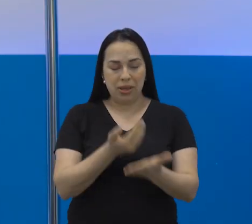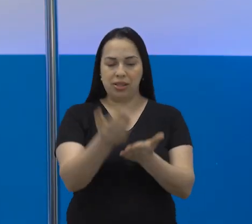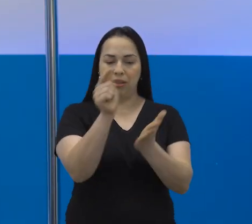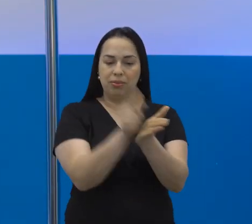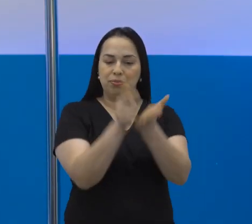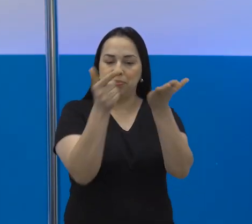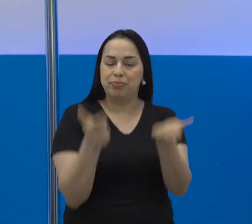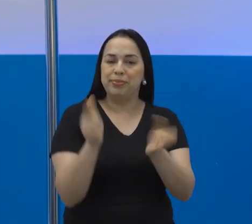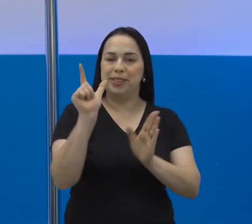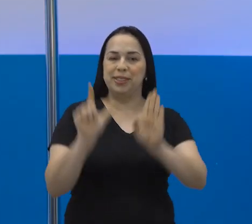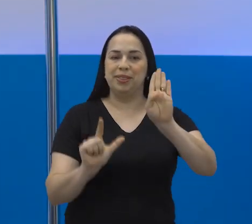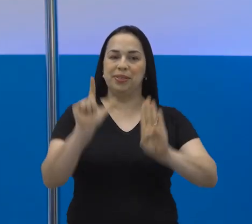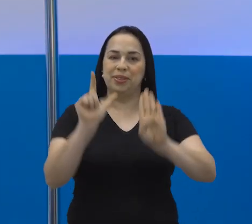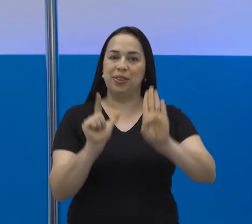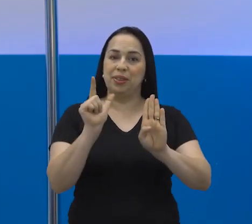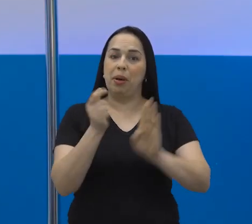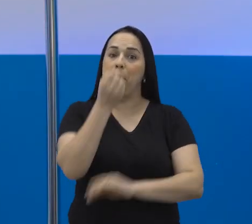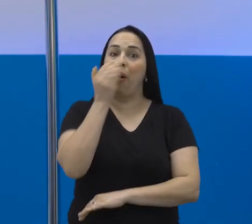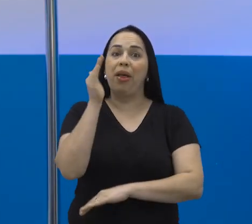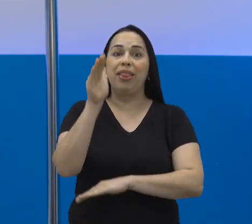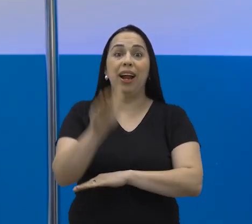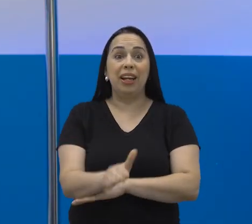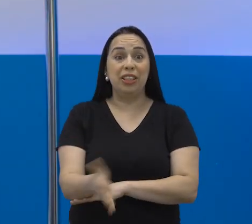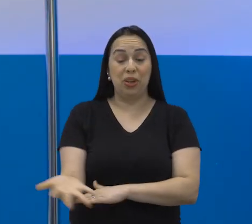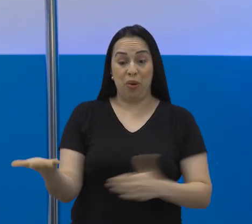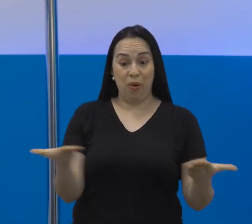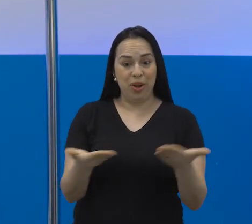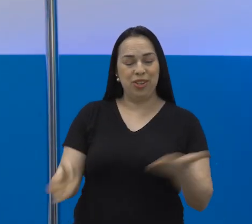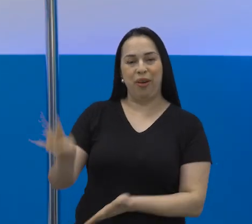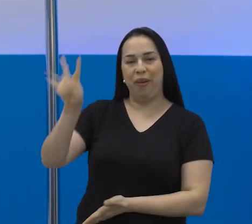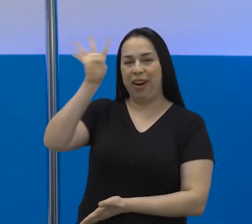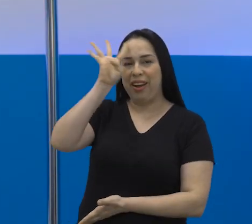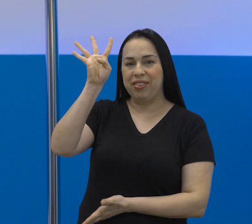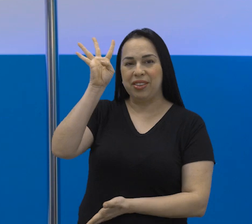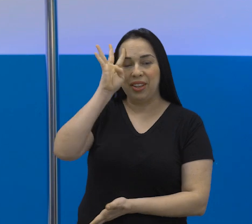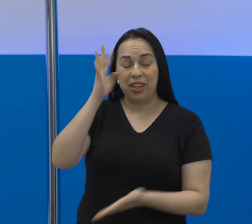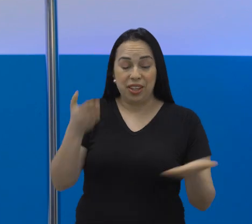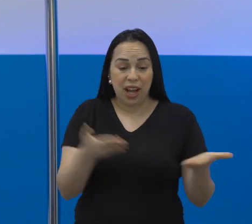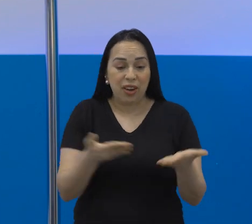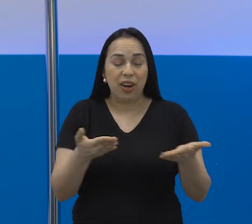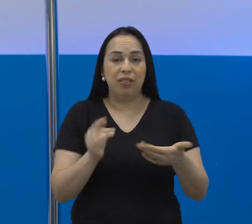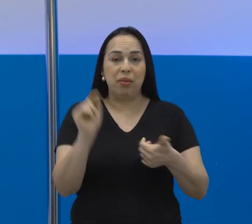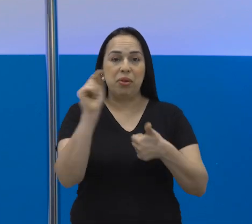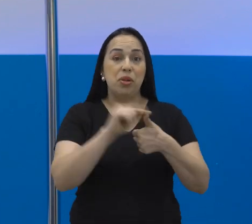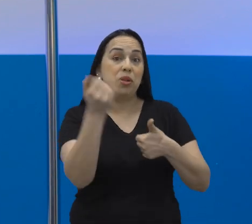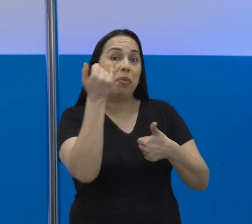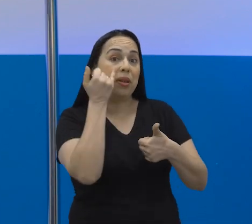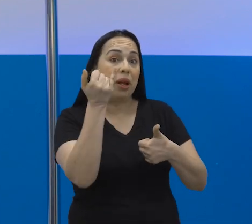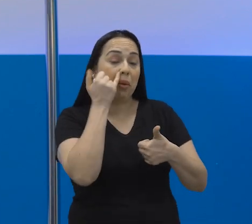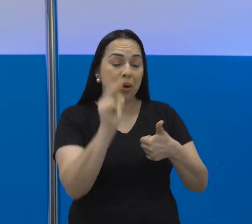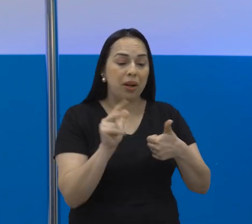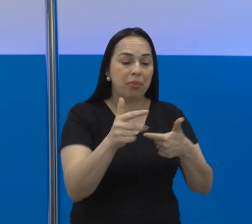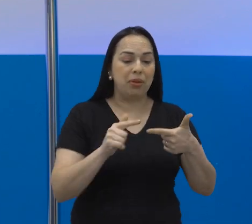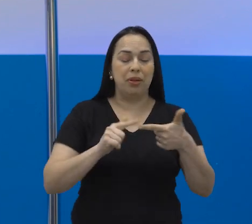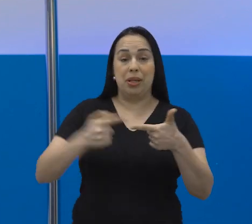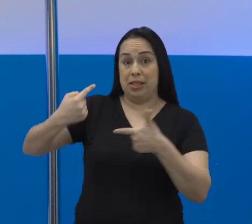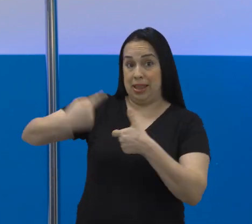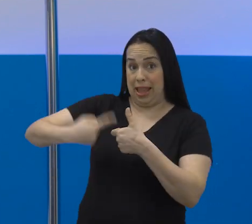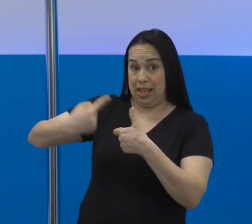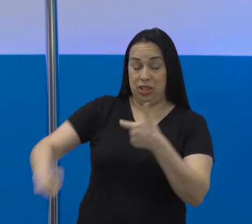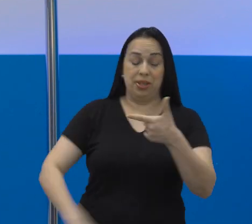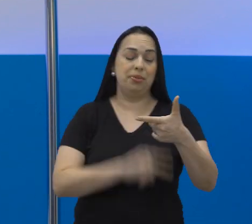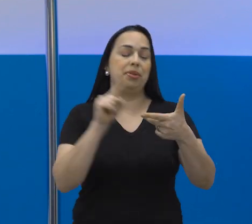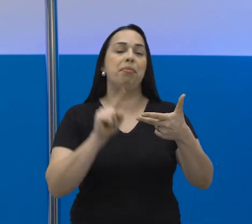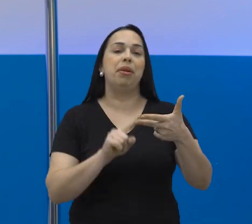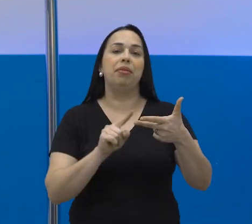Estamos no ar com o Boletim Legislativo. Ótima tarde de quarta-feira para você. A partir de agora teremos informação sobre a